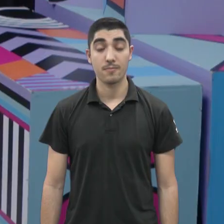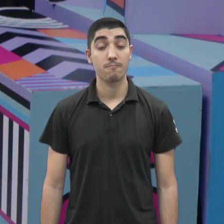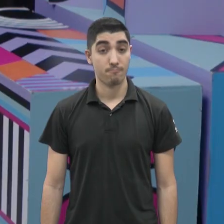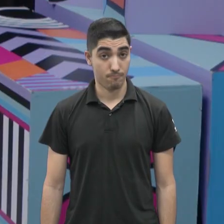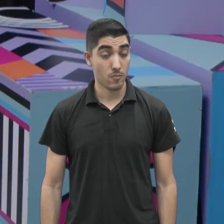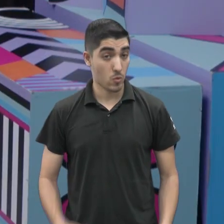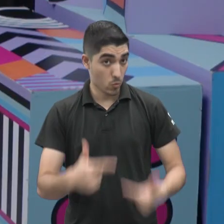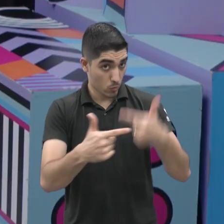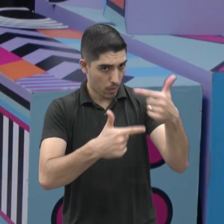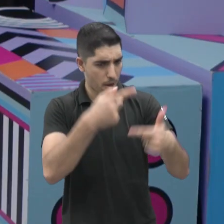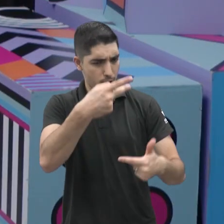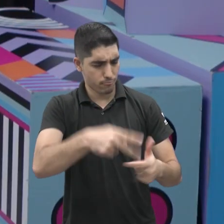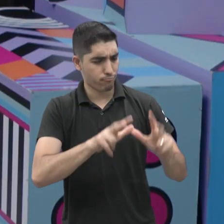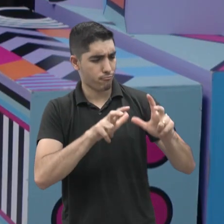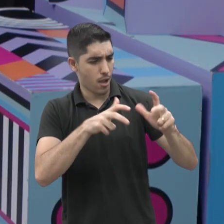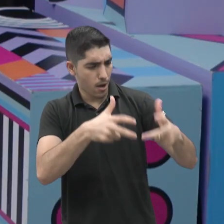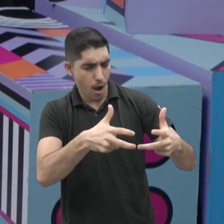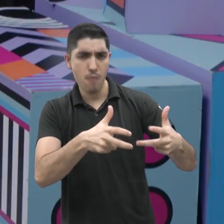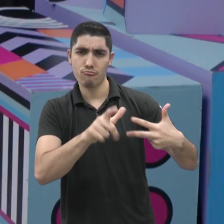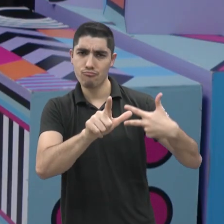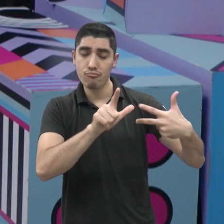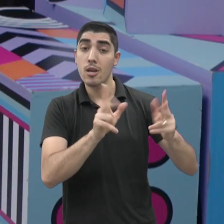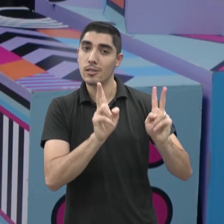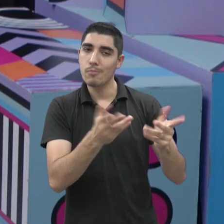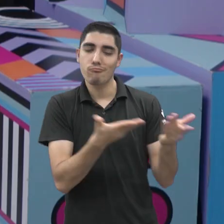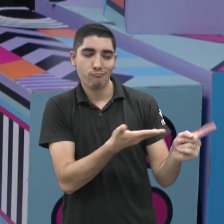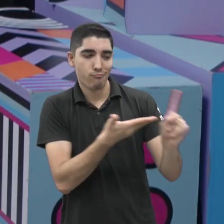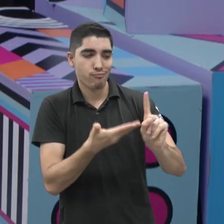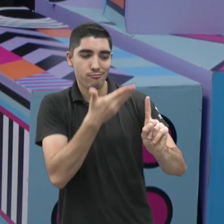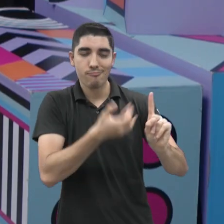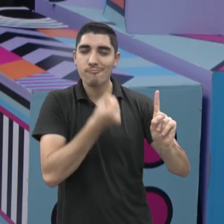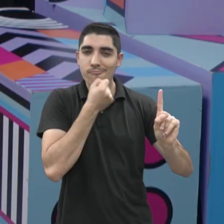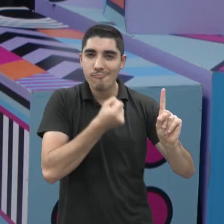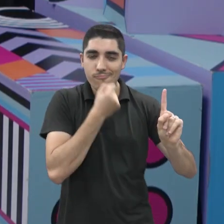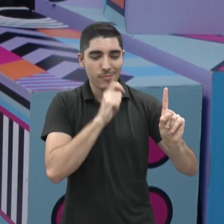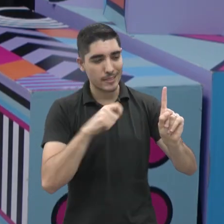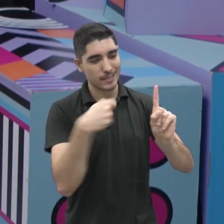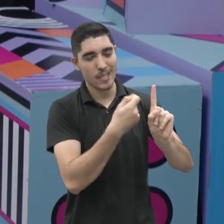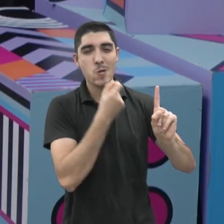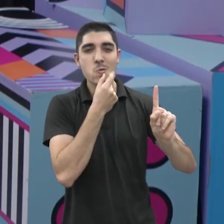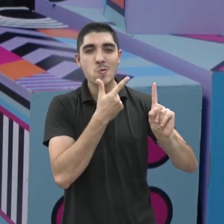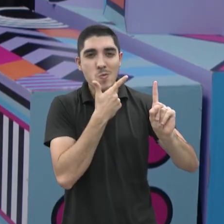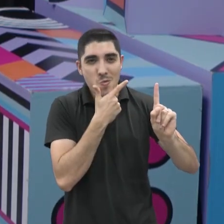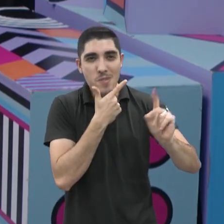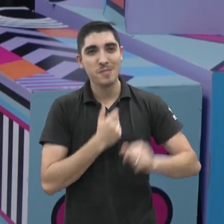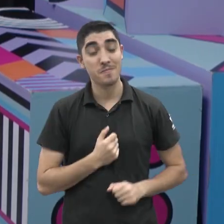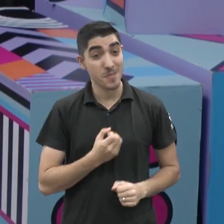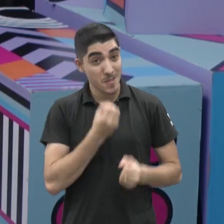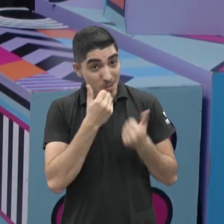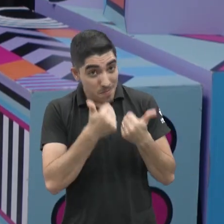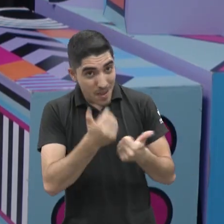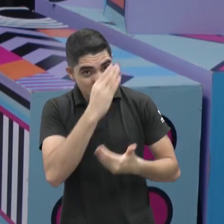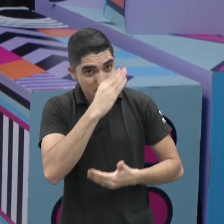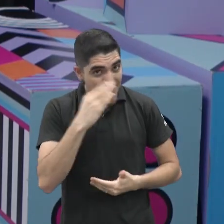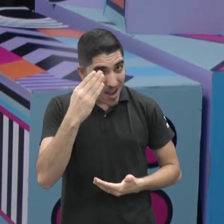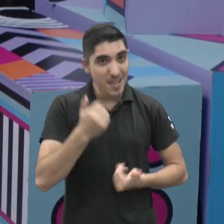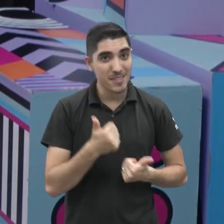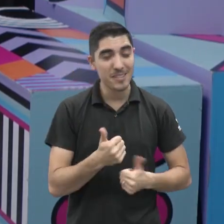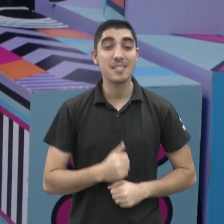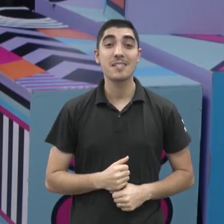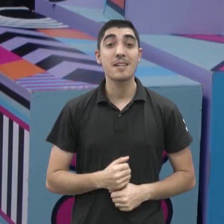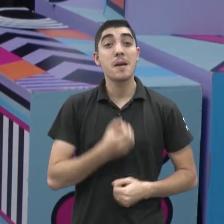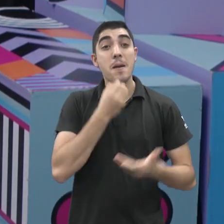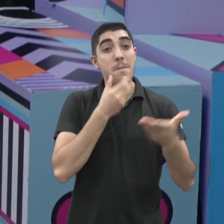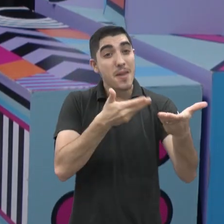E no Atividade Legislativa, como sempre, nós temos a presença do nosso colunista Lucas Guerra. Fala, Marvin, como tudo tranquilo?